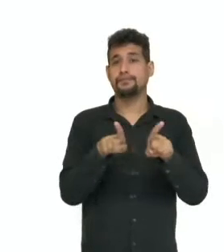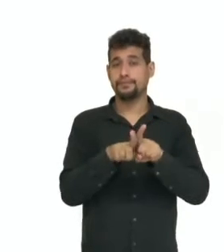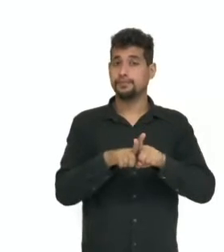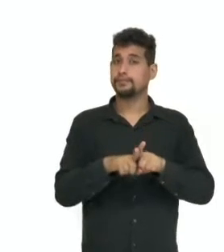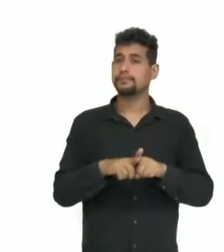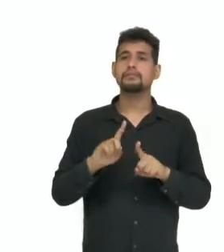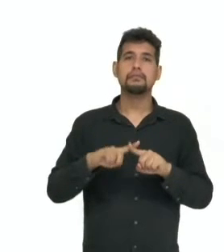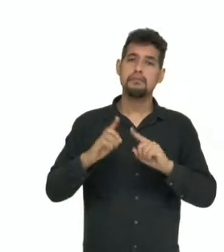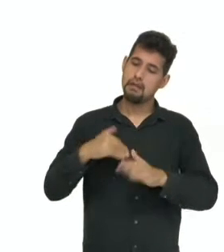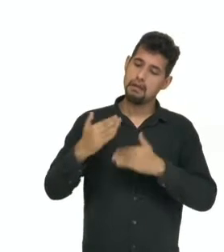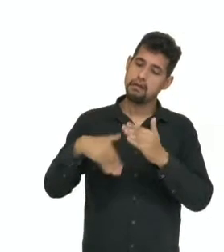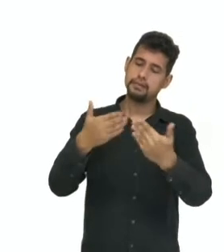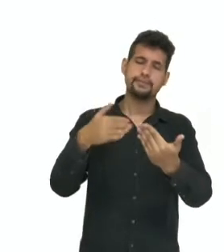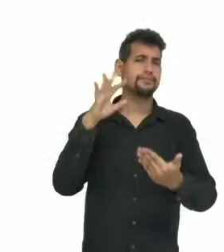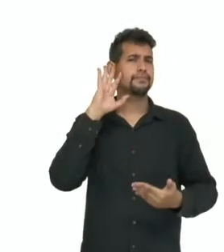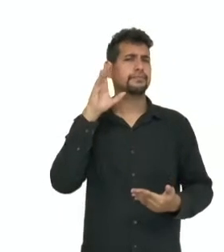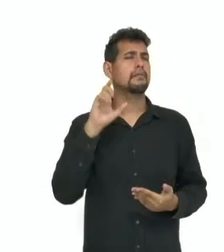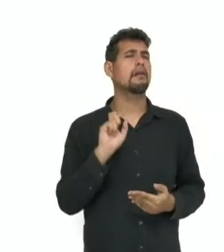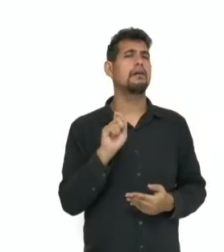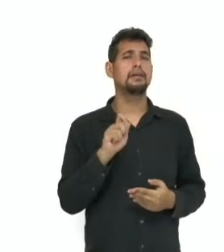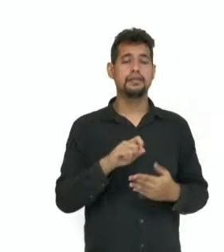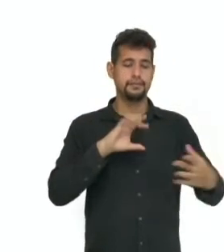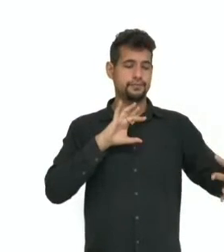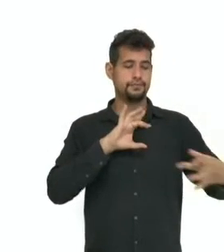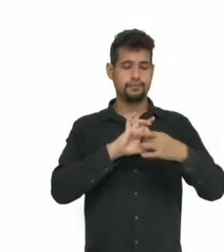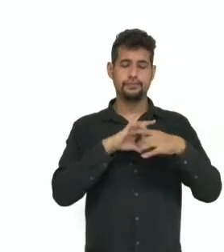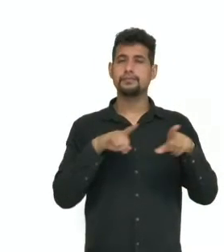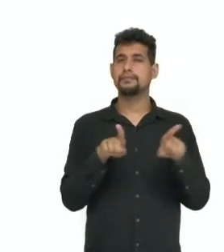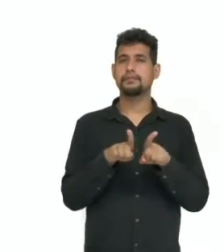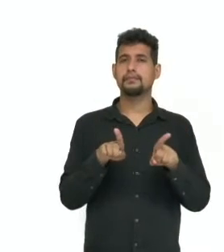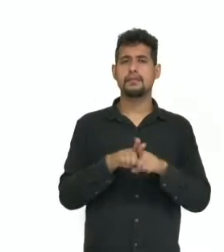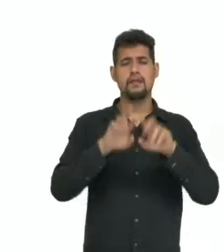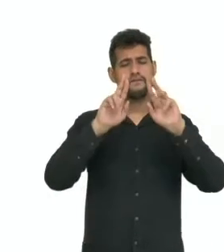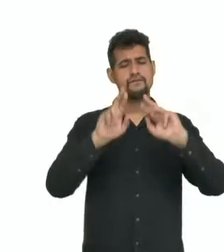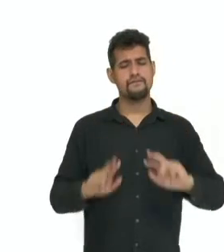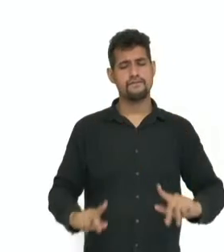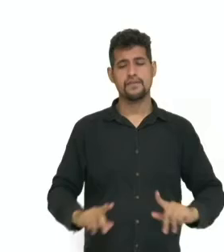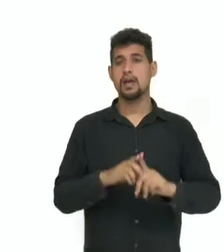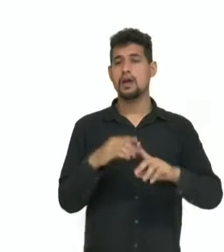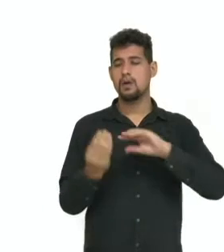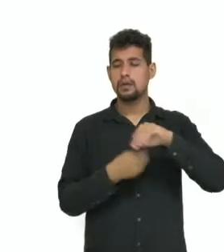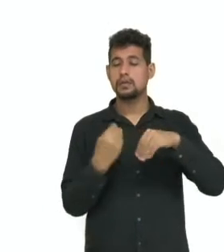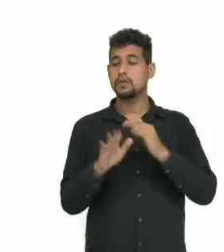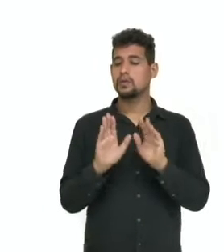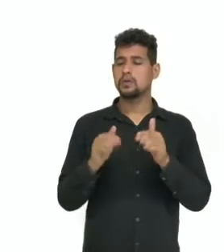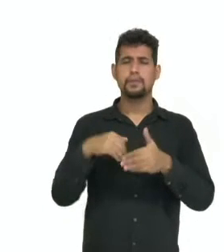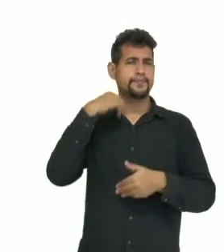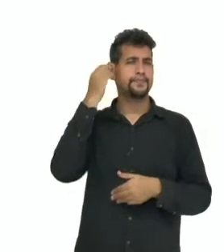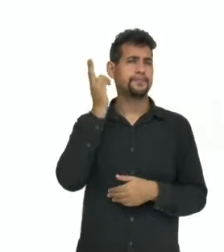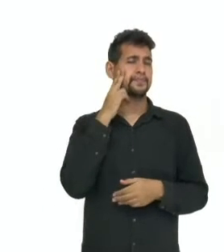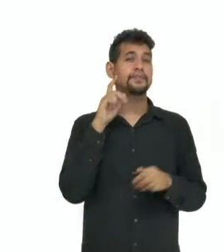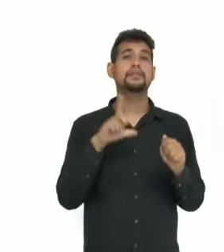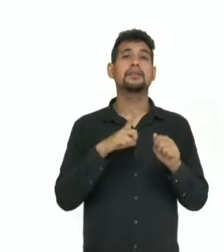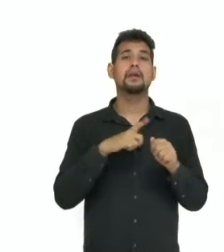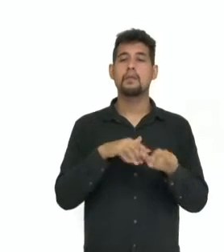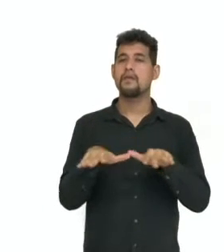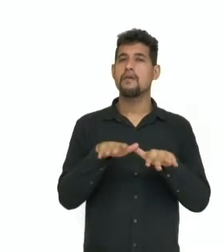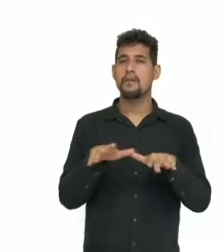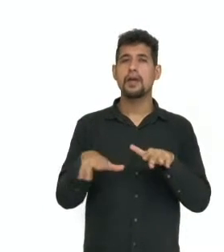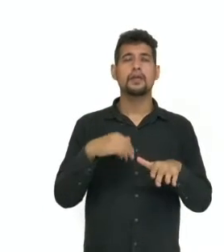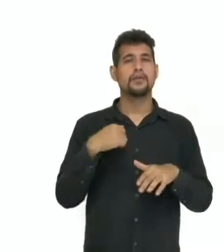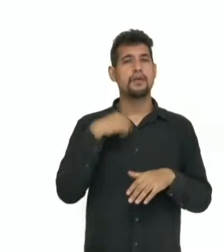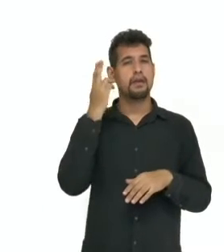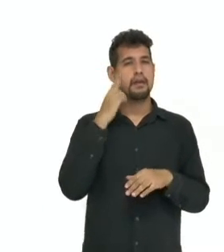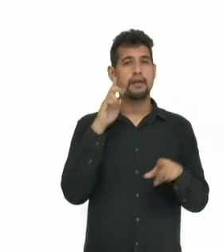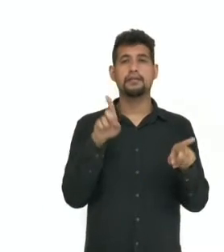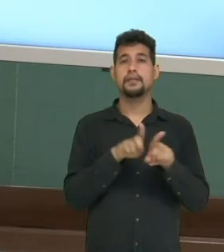esse ato público, ocorreu a unificação das várias organizações negras, nascendo assim o Movimento Negro Unificado,